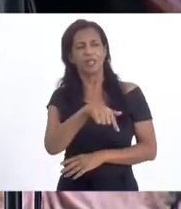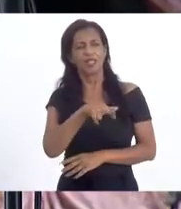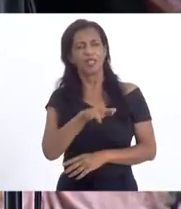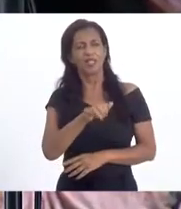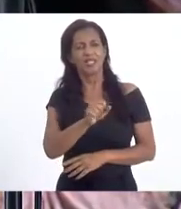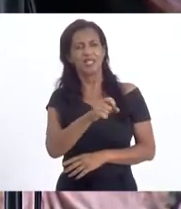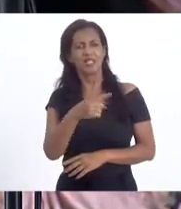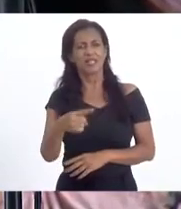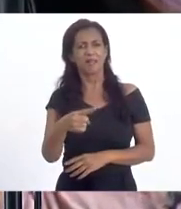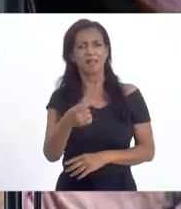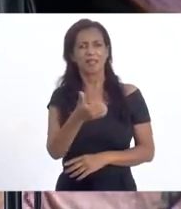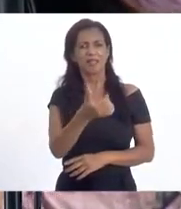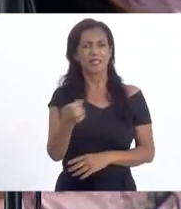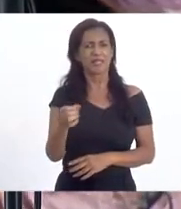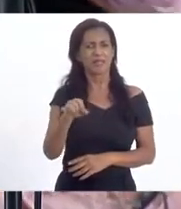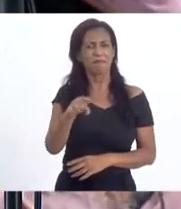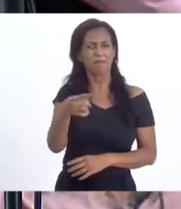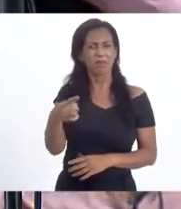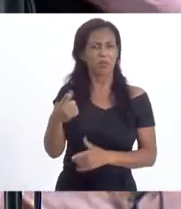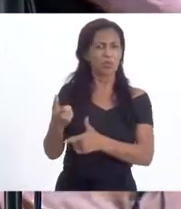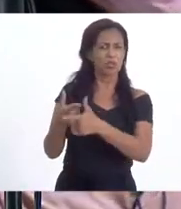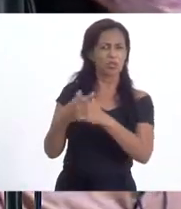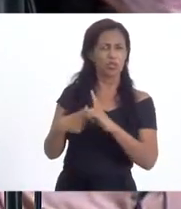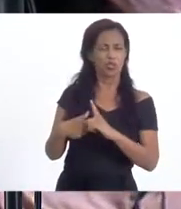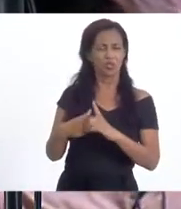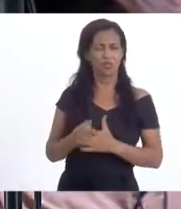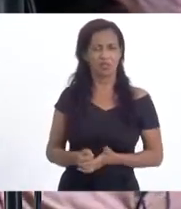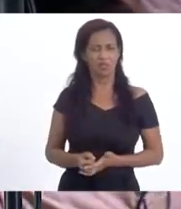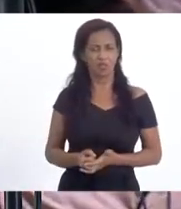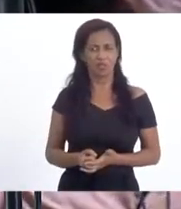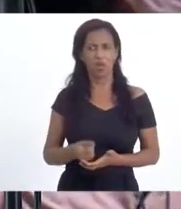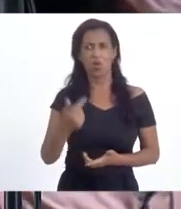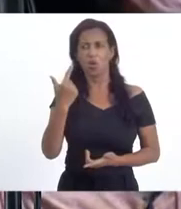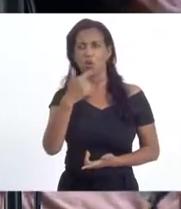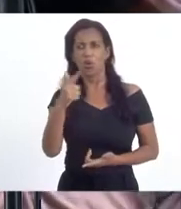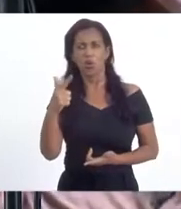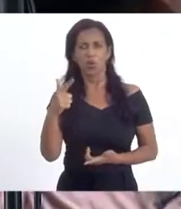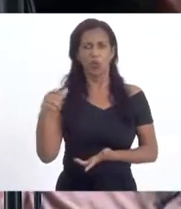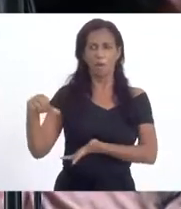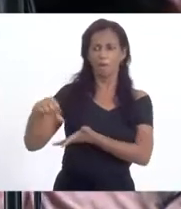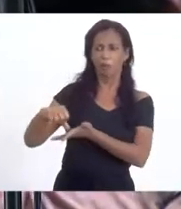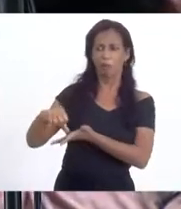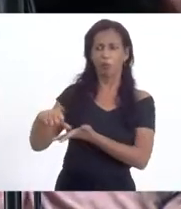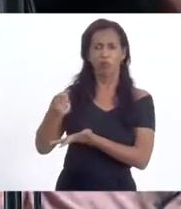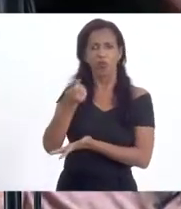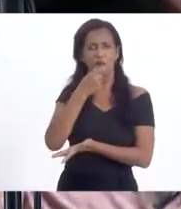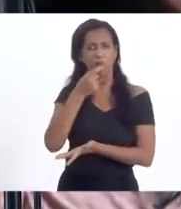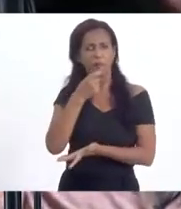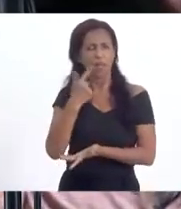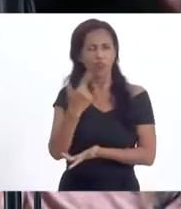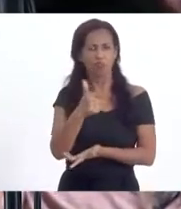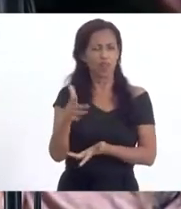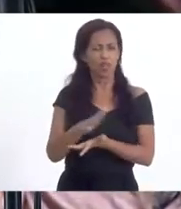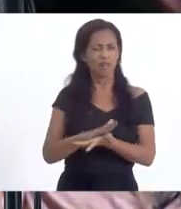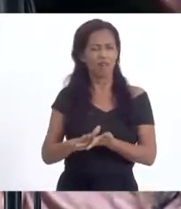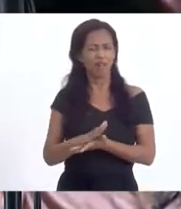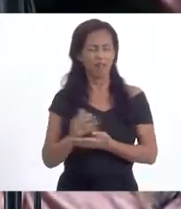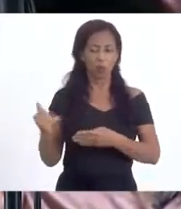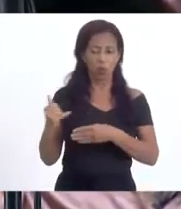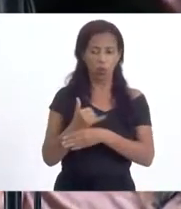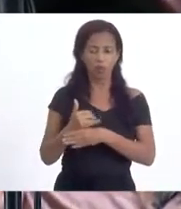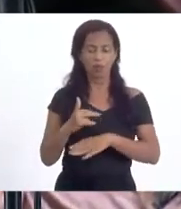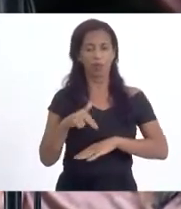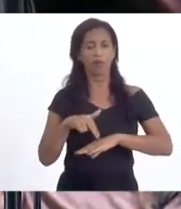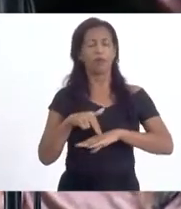17, 100 milhões de dívidas. Não tinha lâmpada no poste, não tinha remédio no posto. Colocamos a cidade de pé e